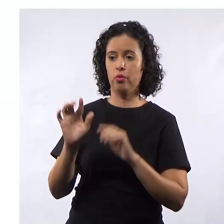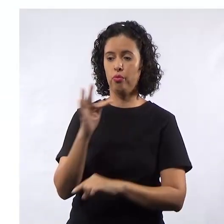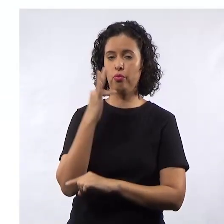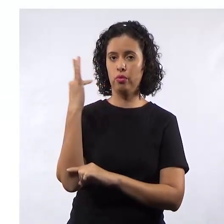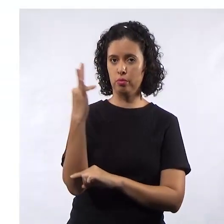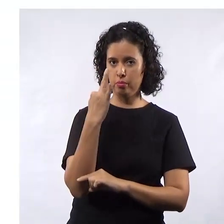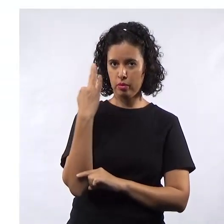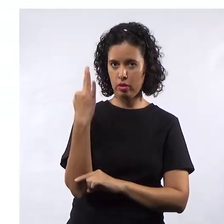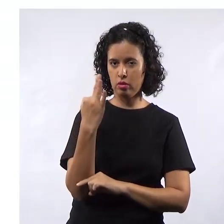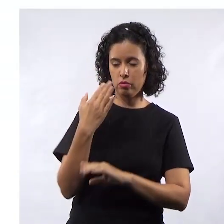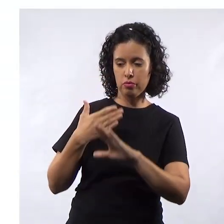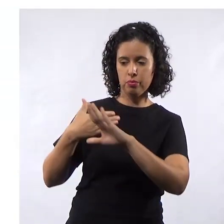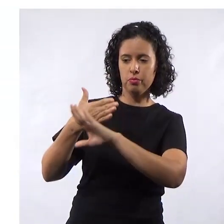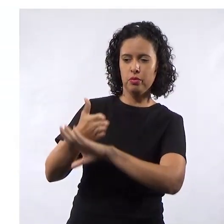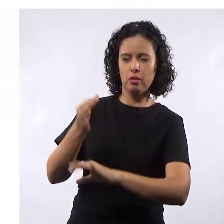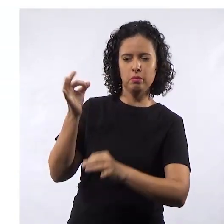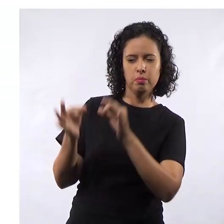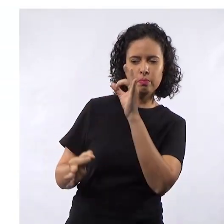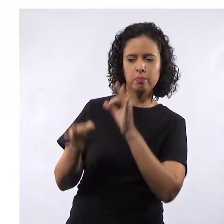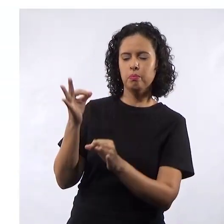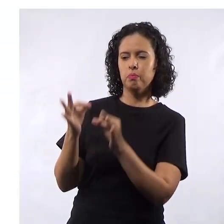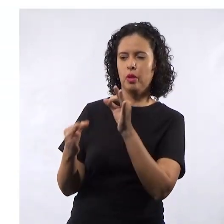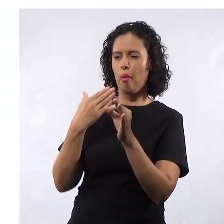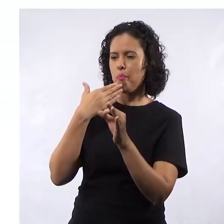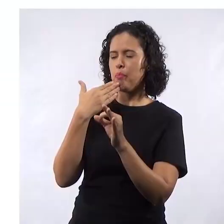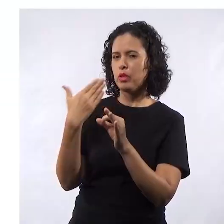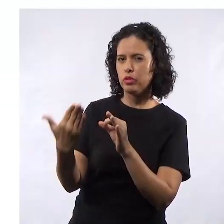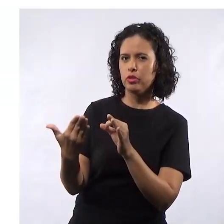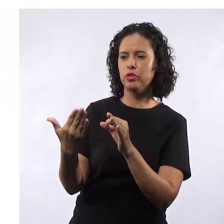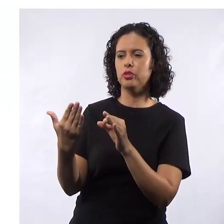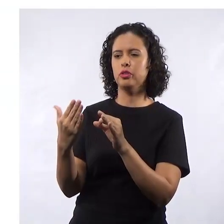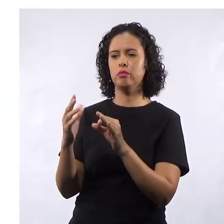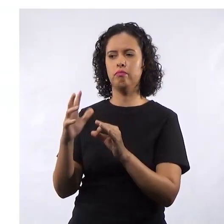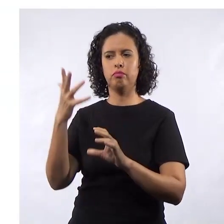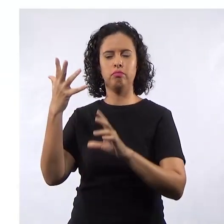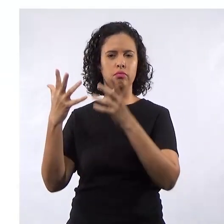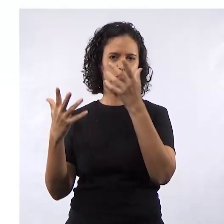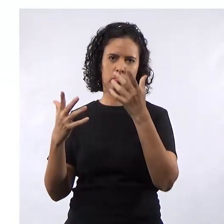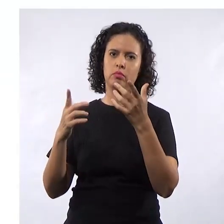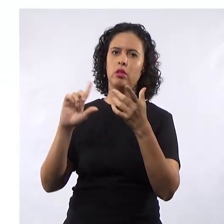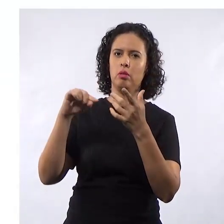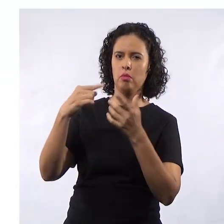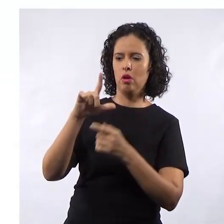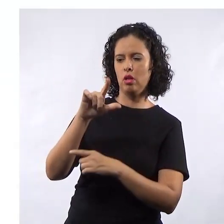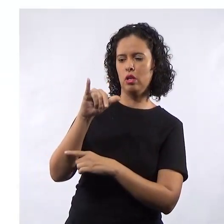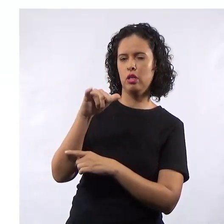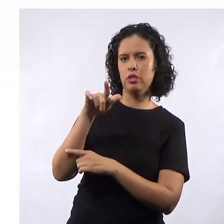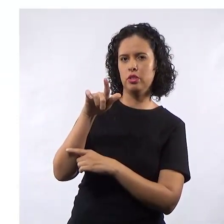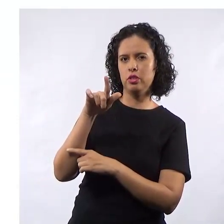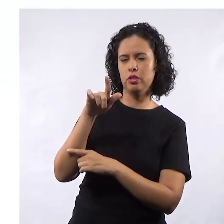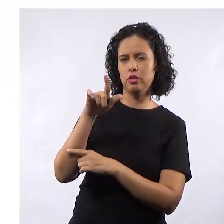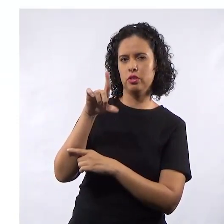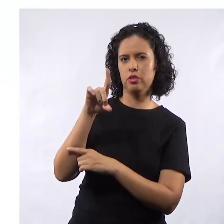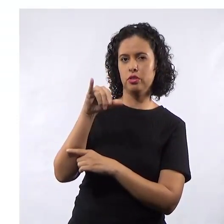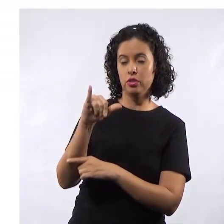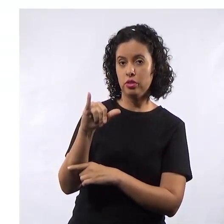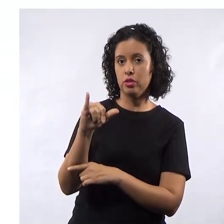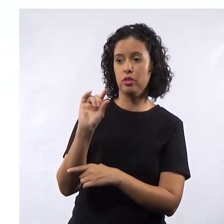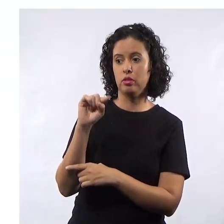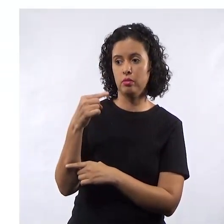Poder Judiciário para estar aí buscando, por exemplo, uma resolução de uma lide, que vocês vão ver já já, ele passa a ser